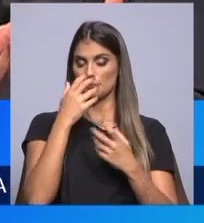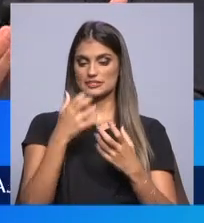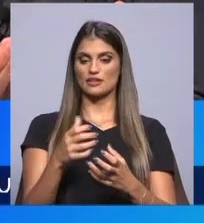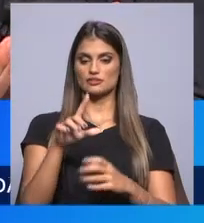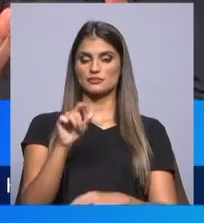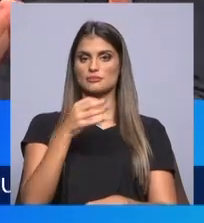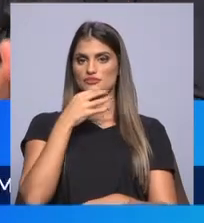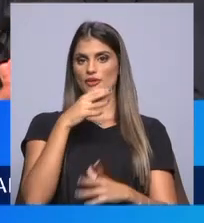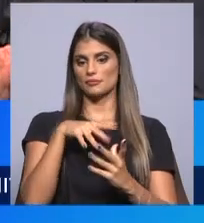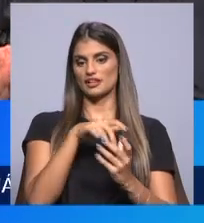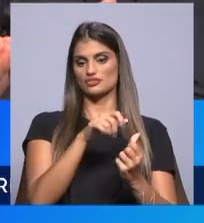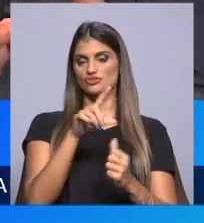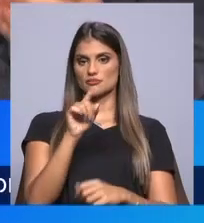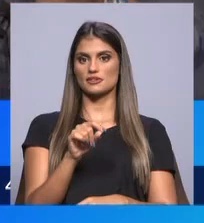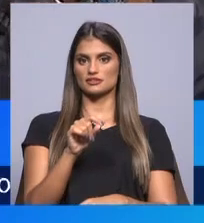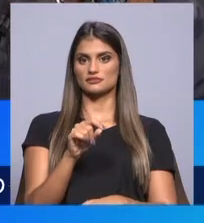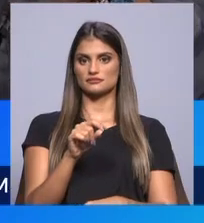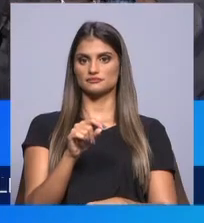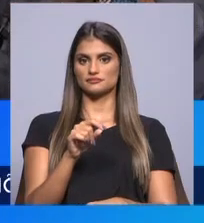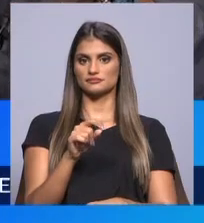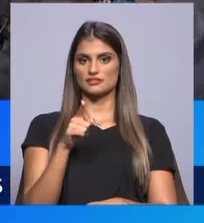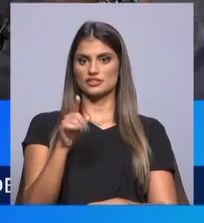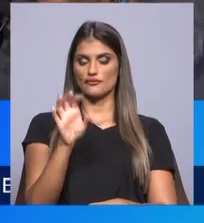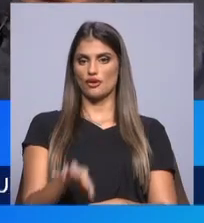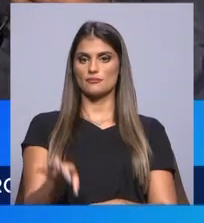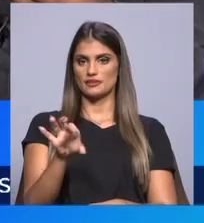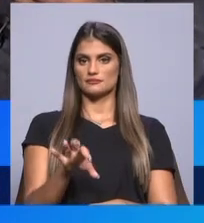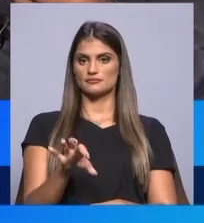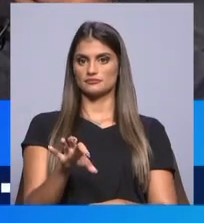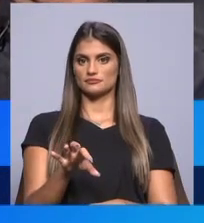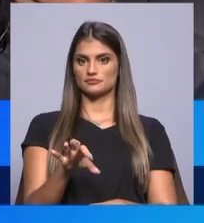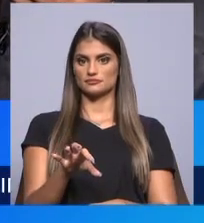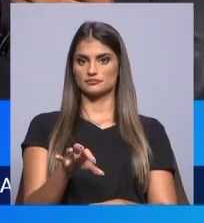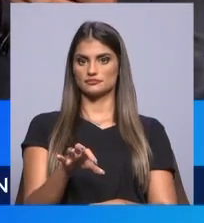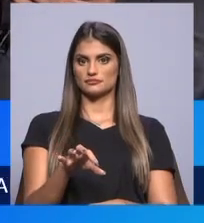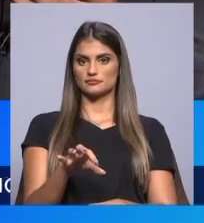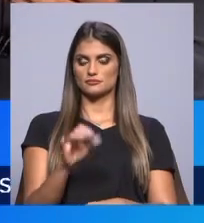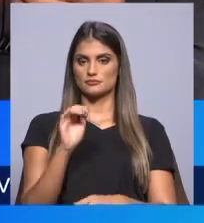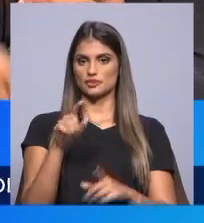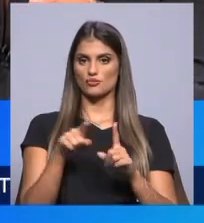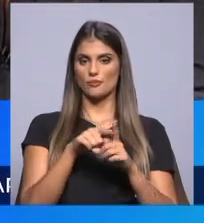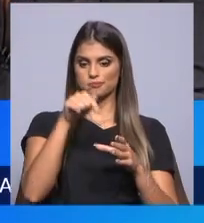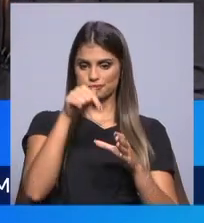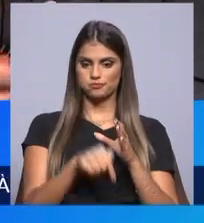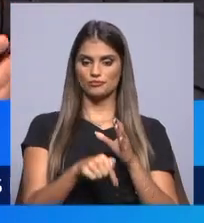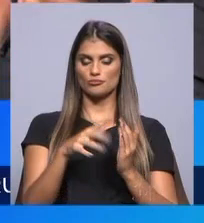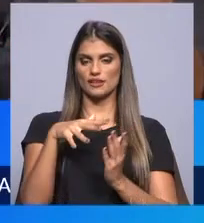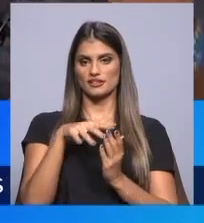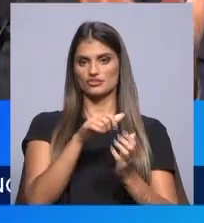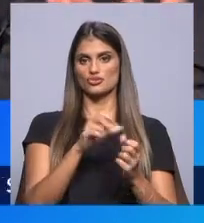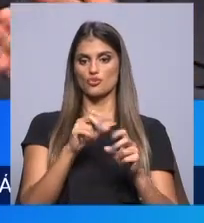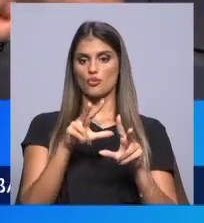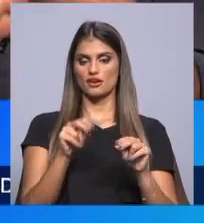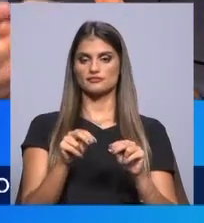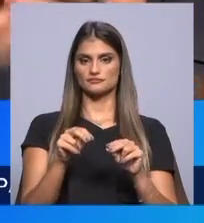de planetas com também massas elevadas, estes elementos químicos pesados tinham tendência a migrar para o interior dos planetas e nunca